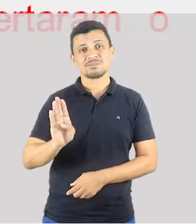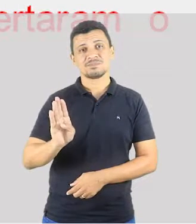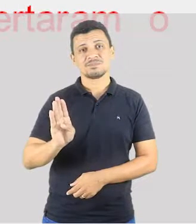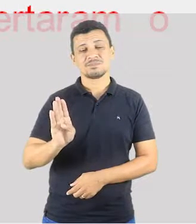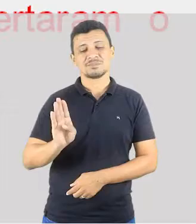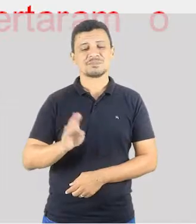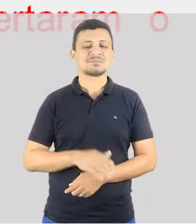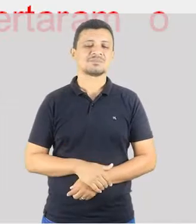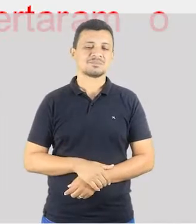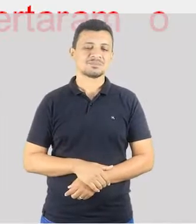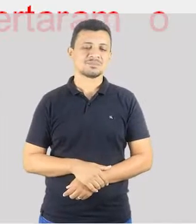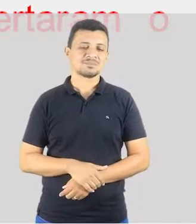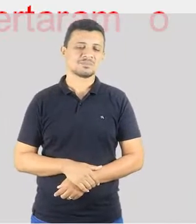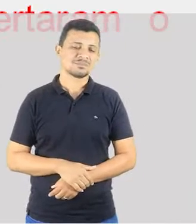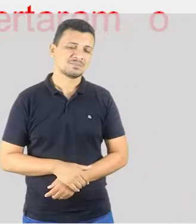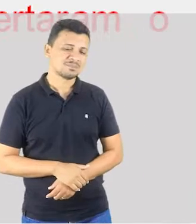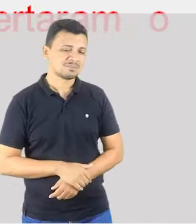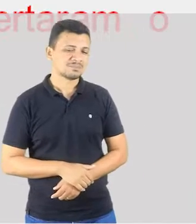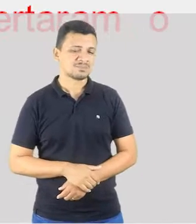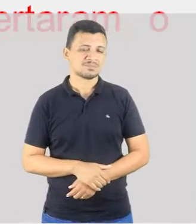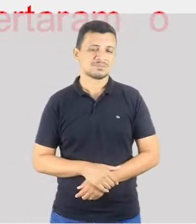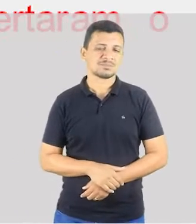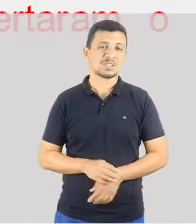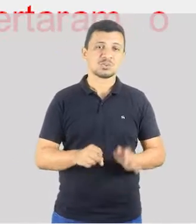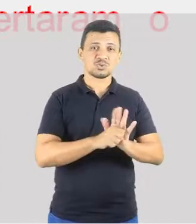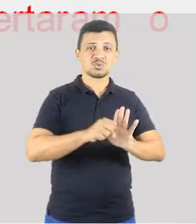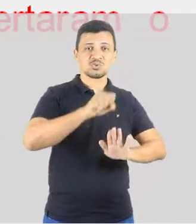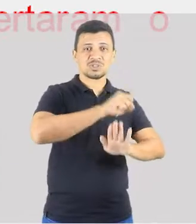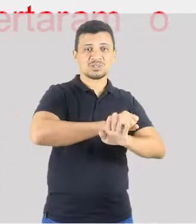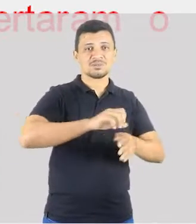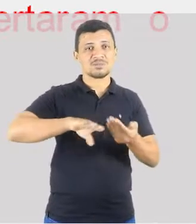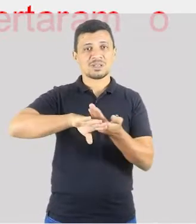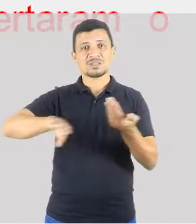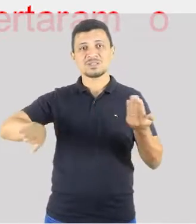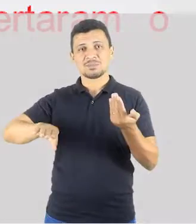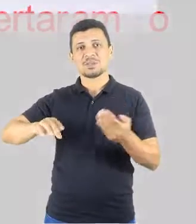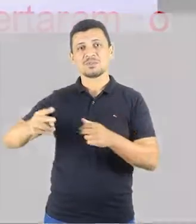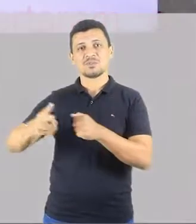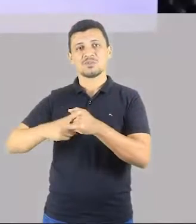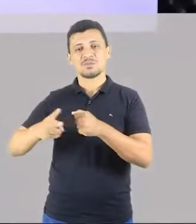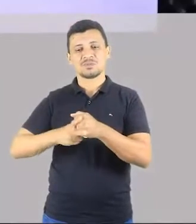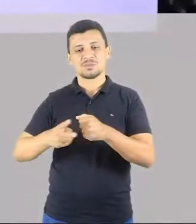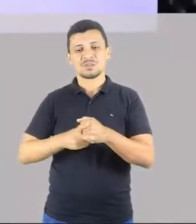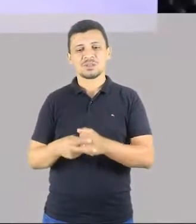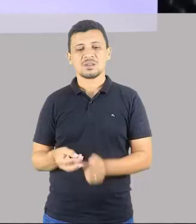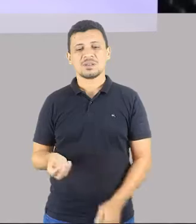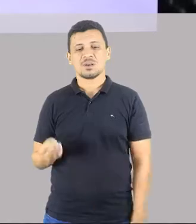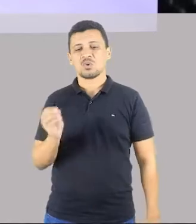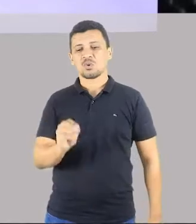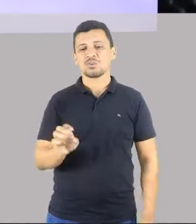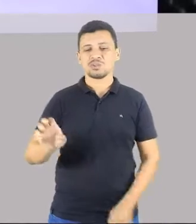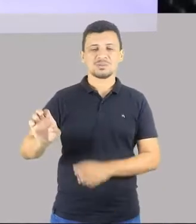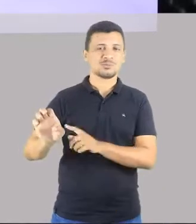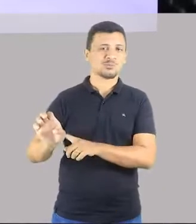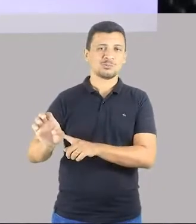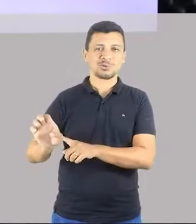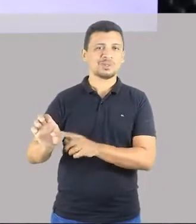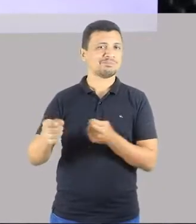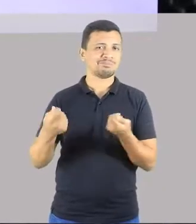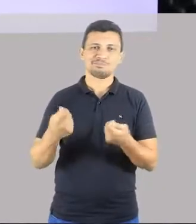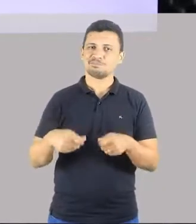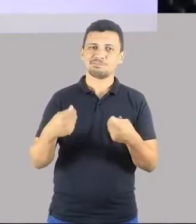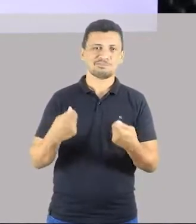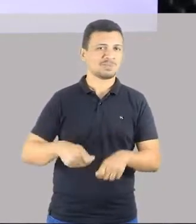B de bola. Aí, separando o sujeito do verbo e pontuando com o I, que eu já disse que não